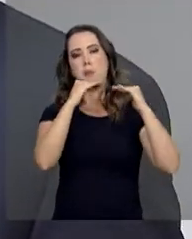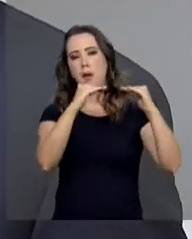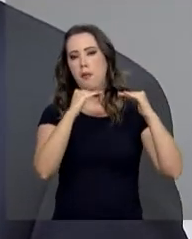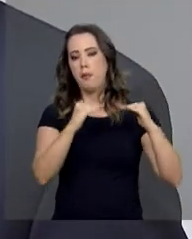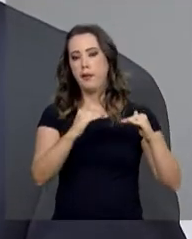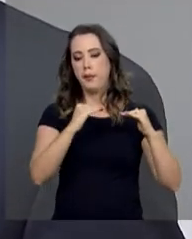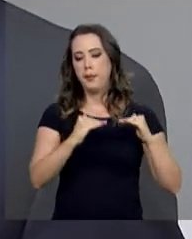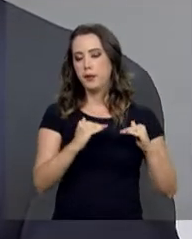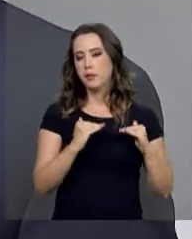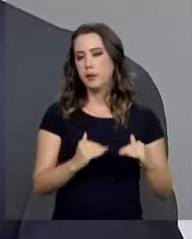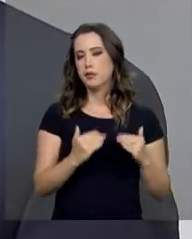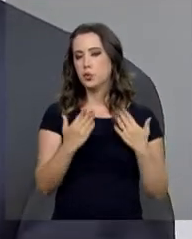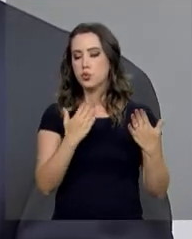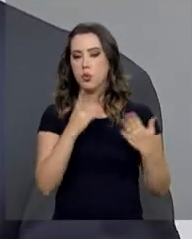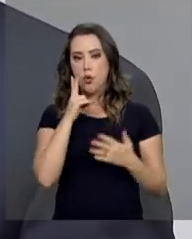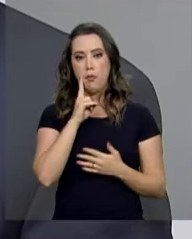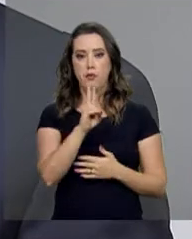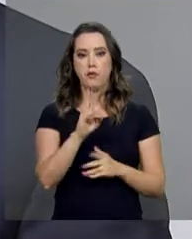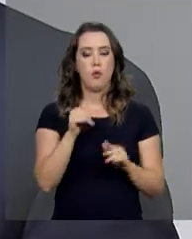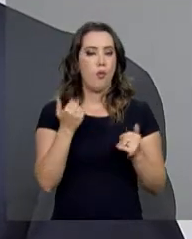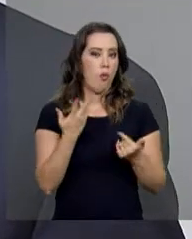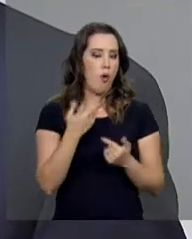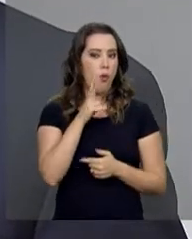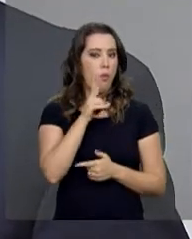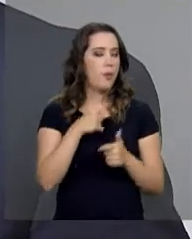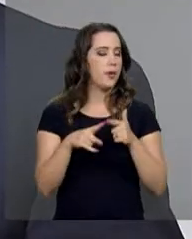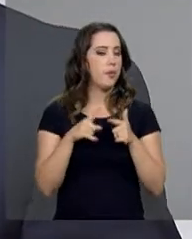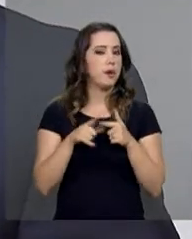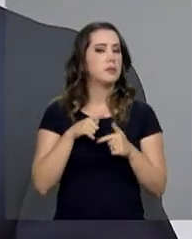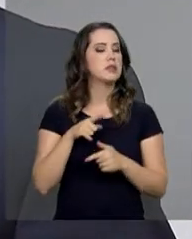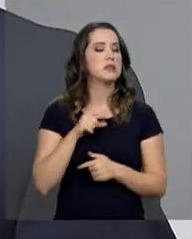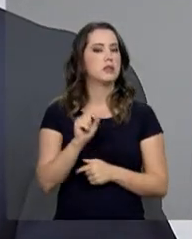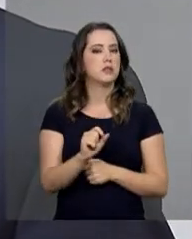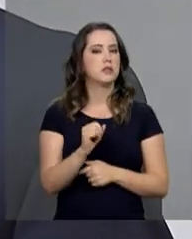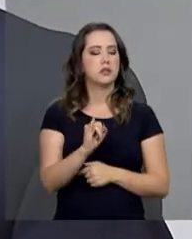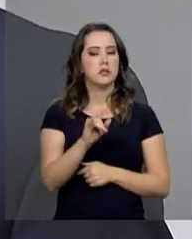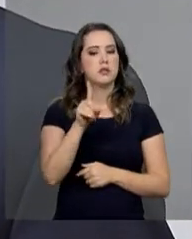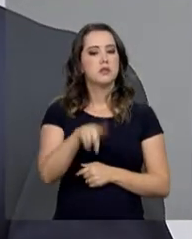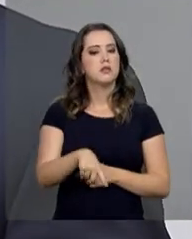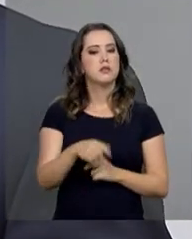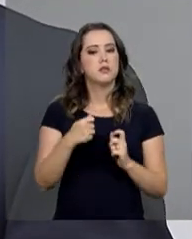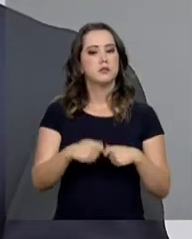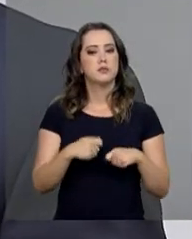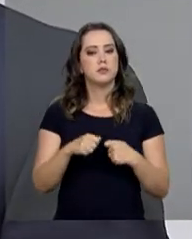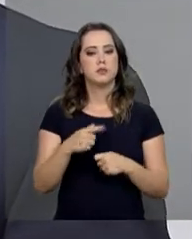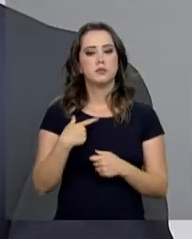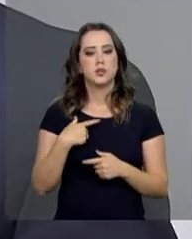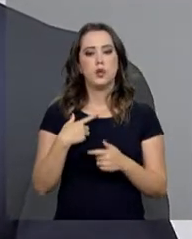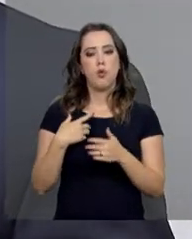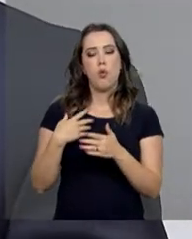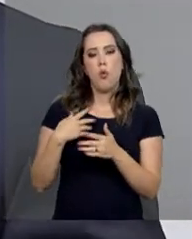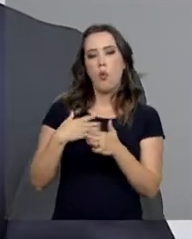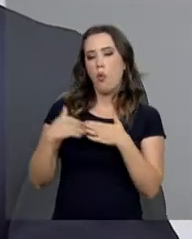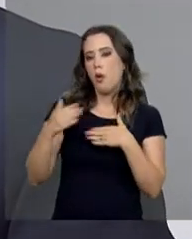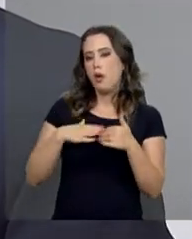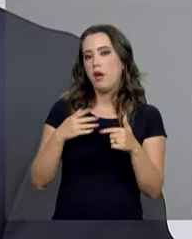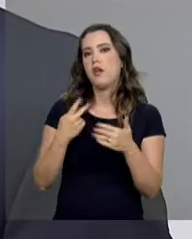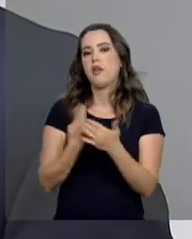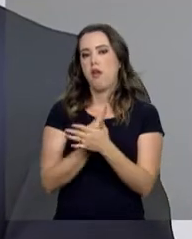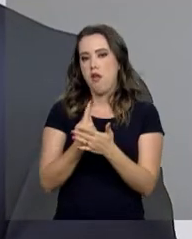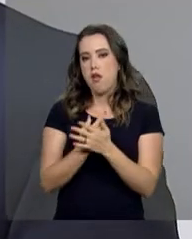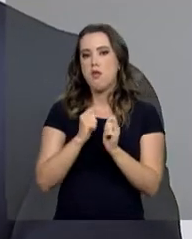para consultar sua declaração e verificar qual a pendência que existe e se for o caso se ele tiver cometido um equívoco ele poder